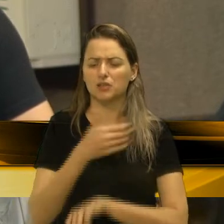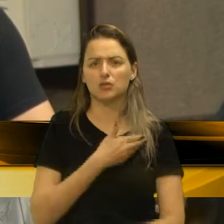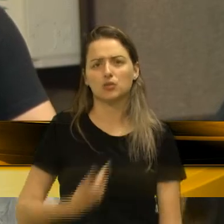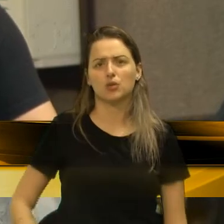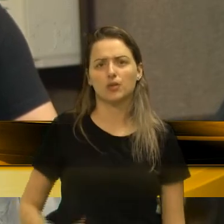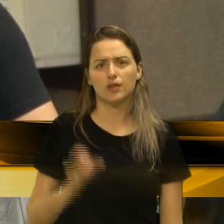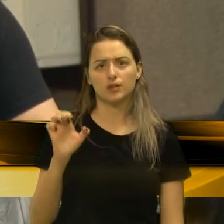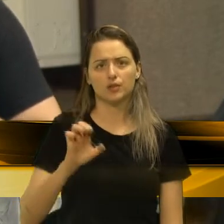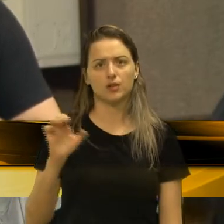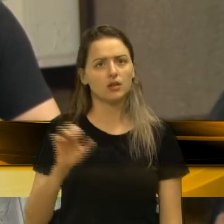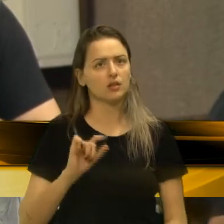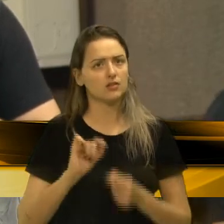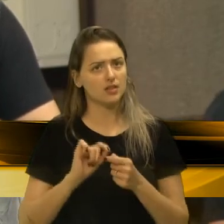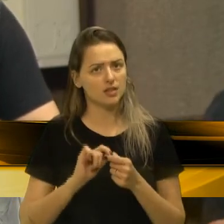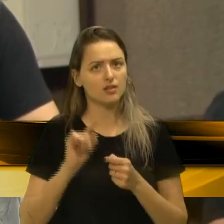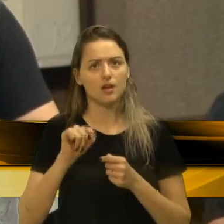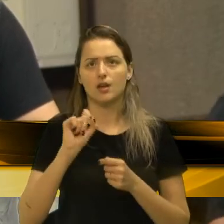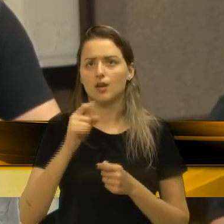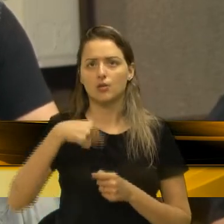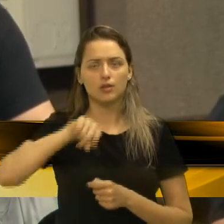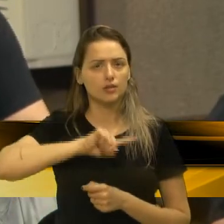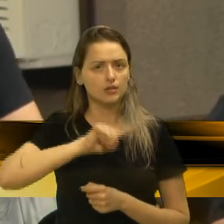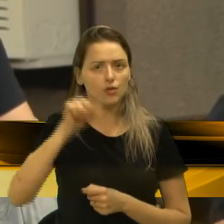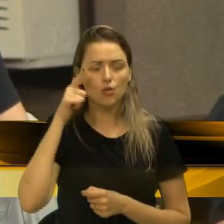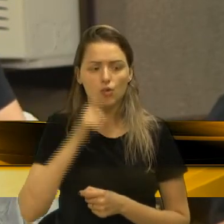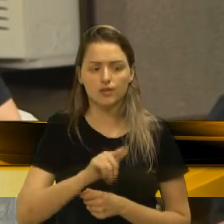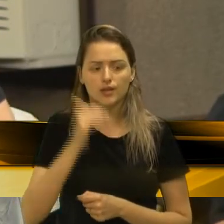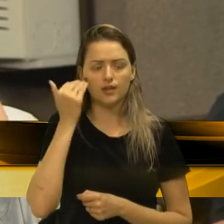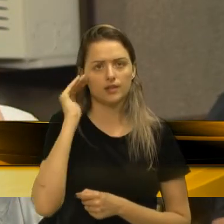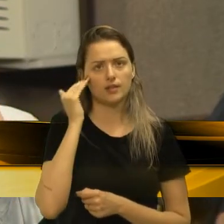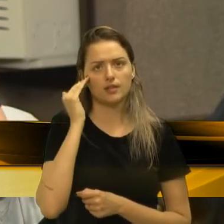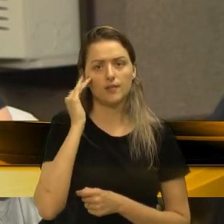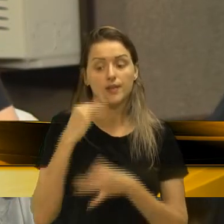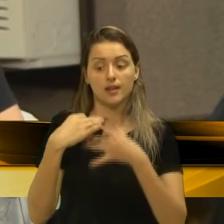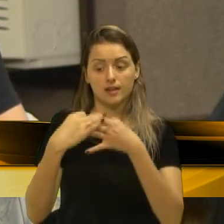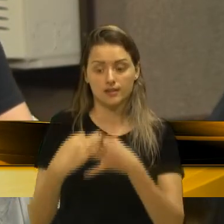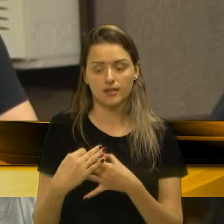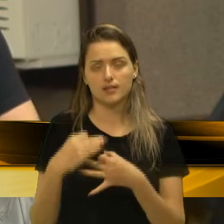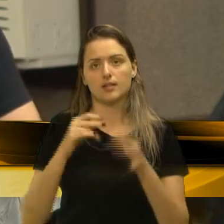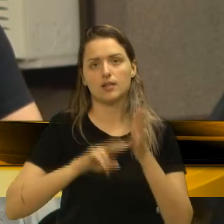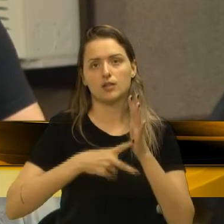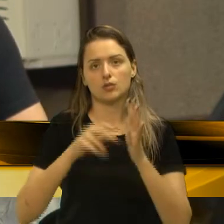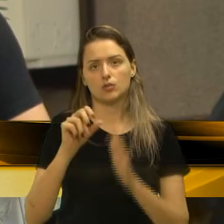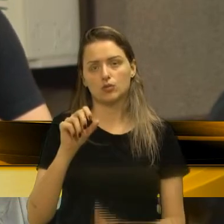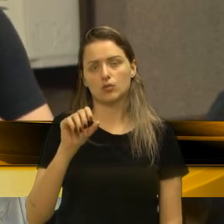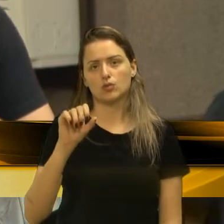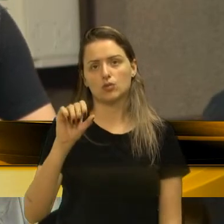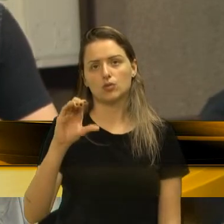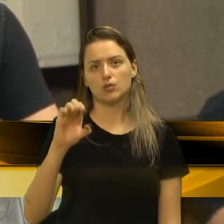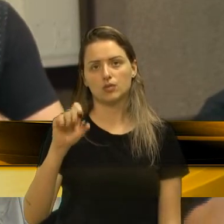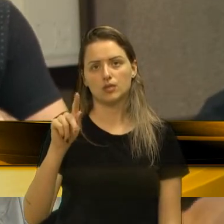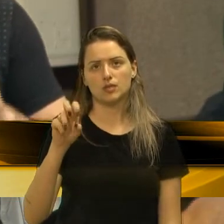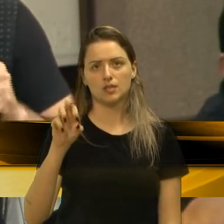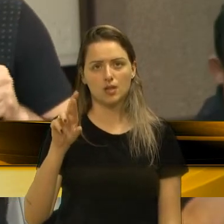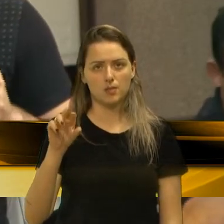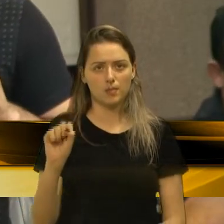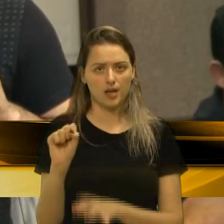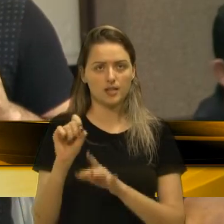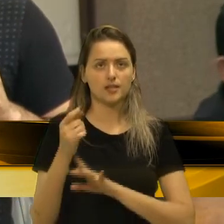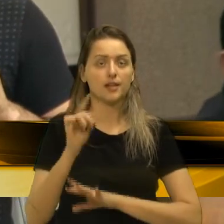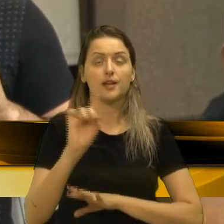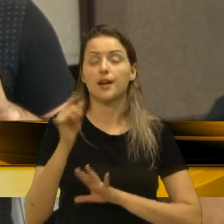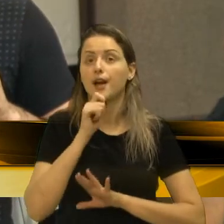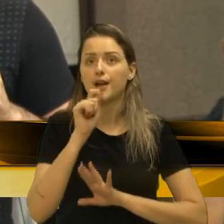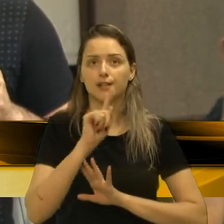está colocando, que a gente não entende. E está certo o CEPERS com a ideia que teve, daí vem o Eduardo Leite e diz assim, não, mas o CEPERS não